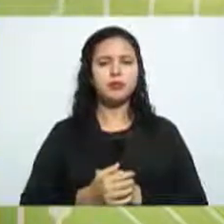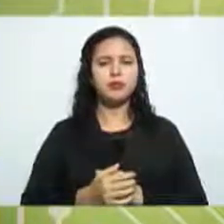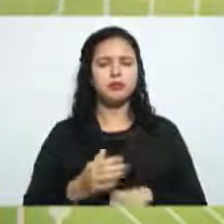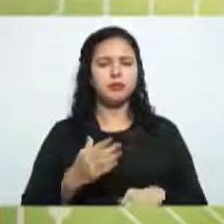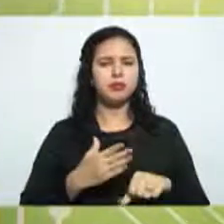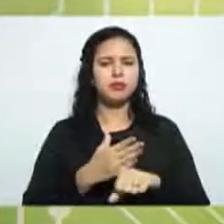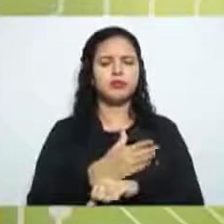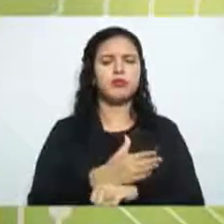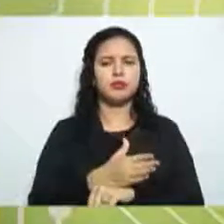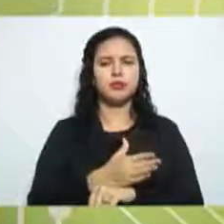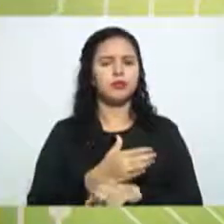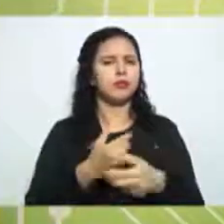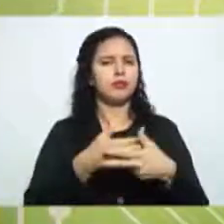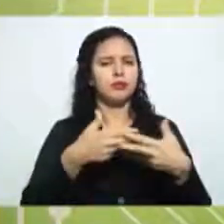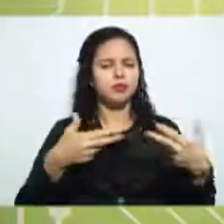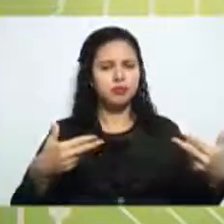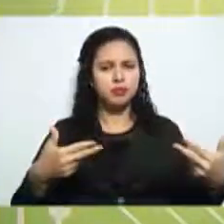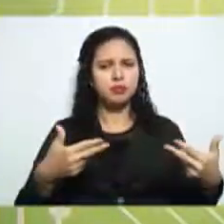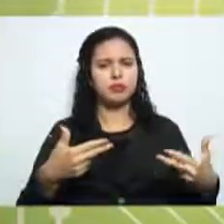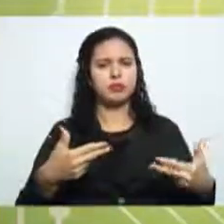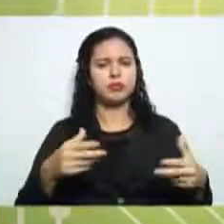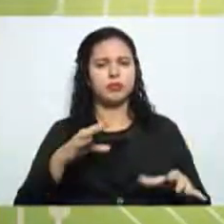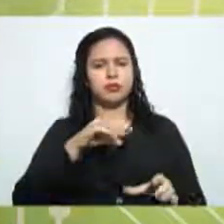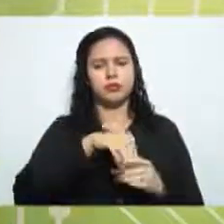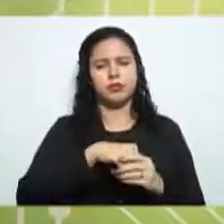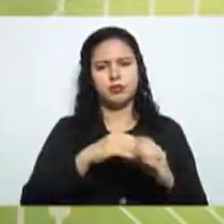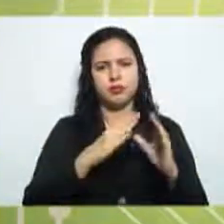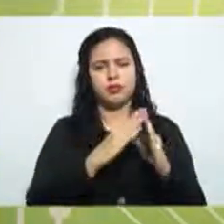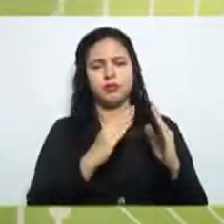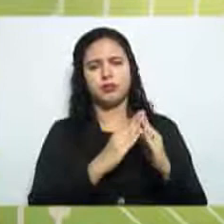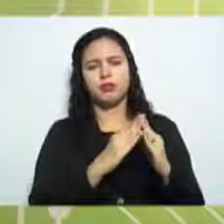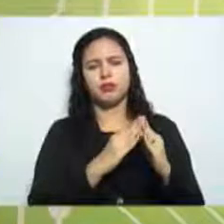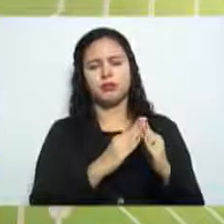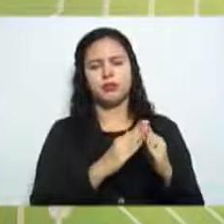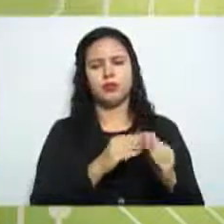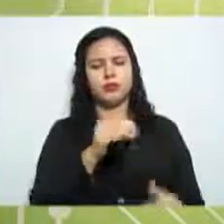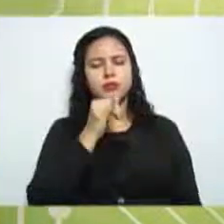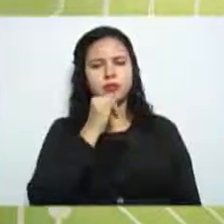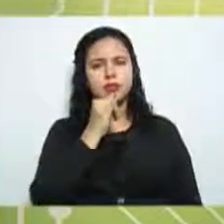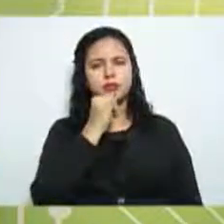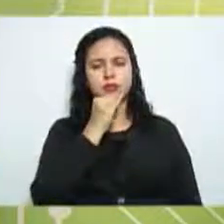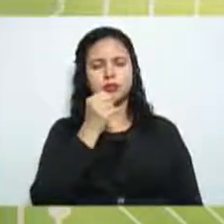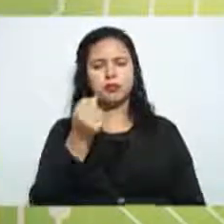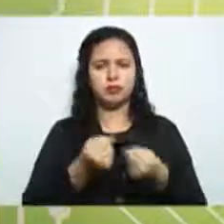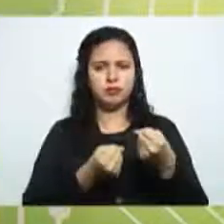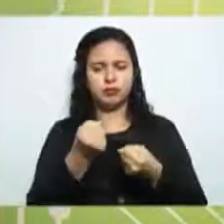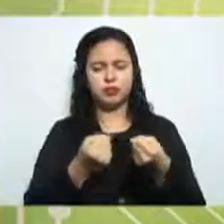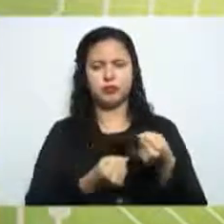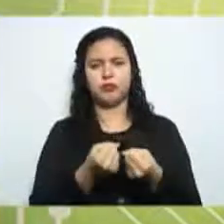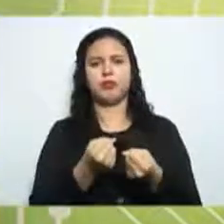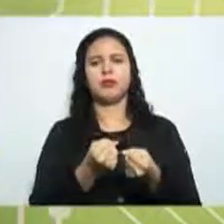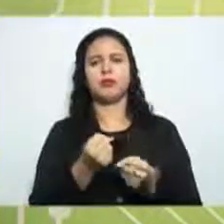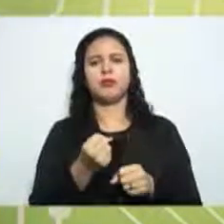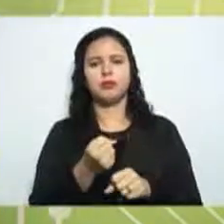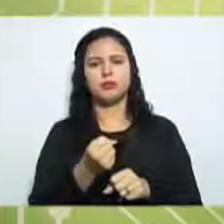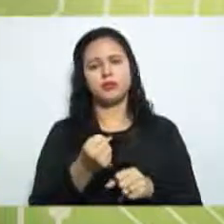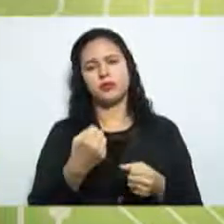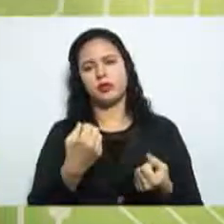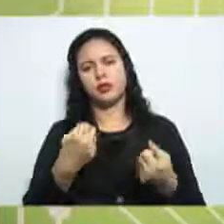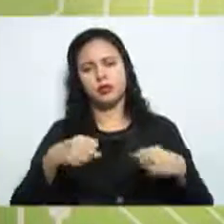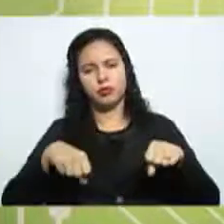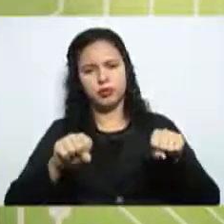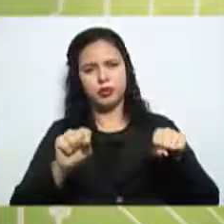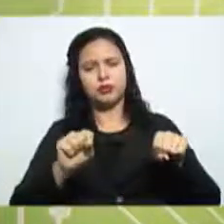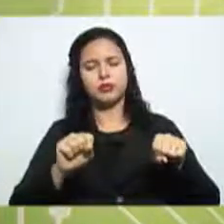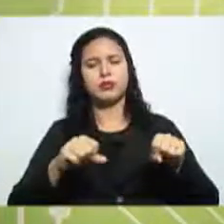bens dentro da utensílios domésticos, né? De forma geral, tinha acesso a uma condução, tinha acesso a uma moto.